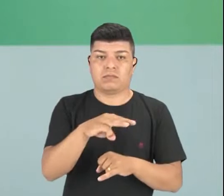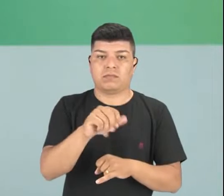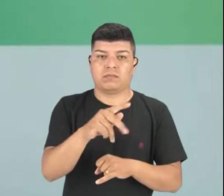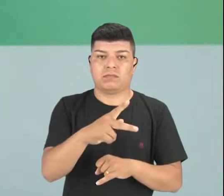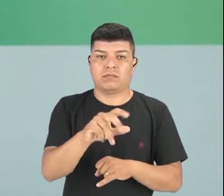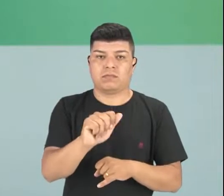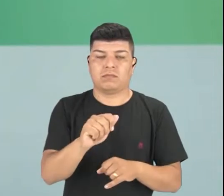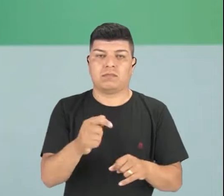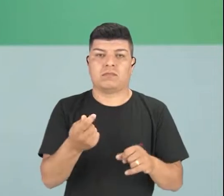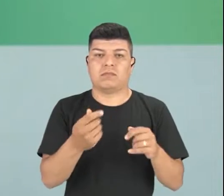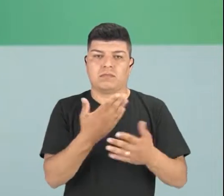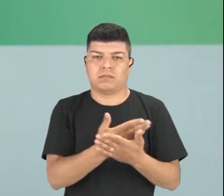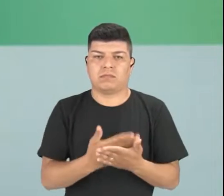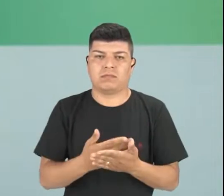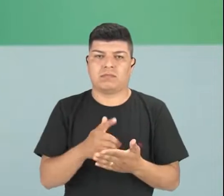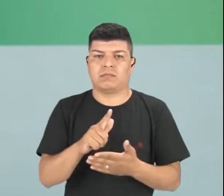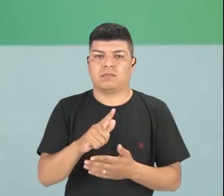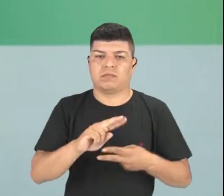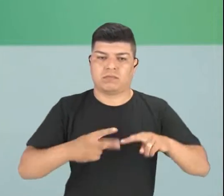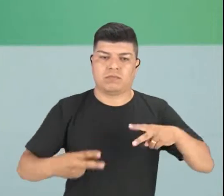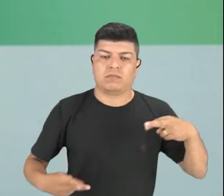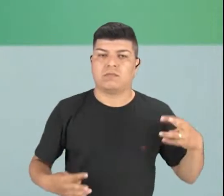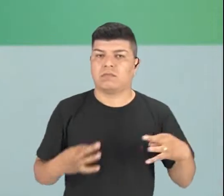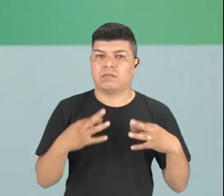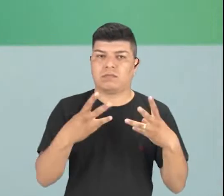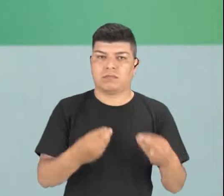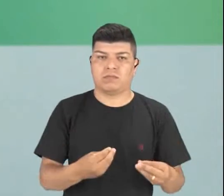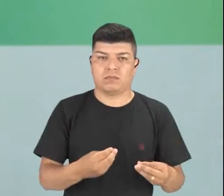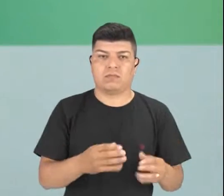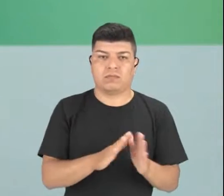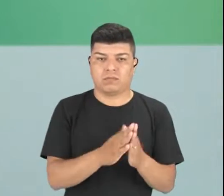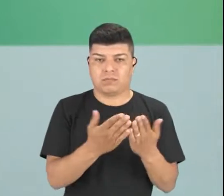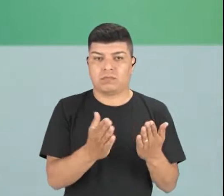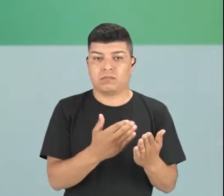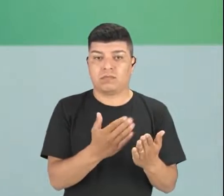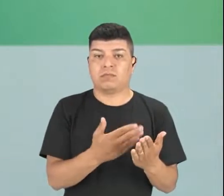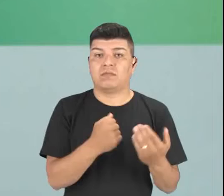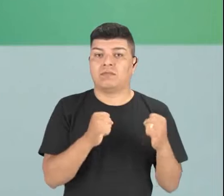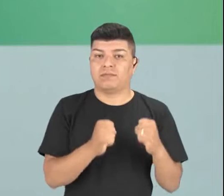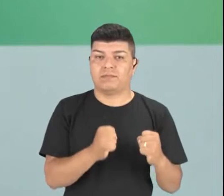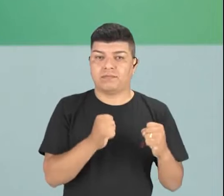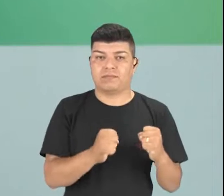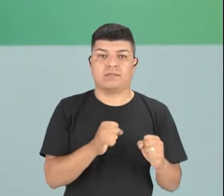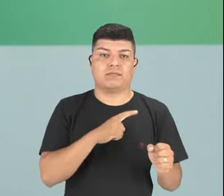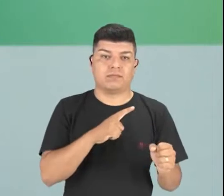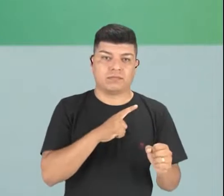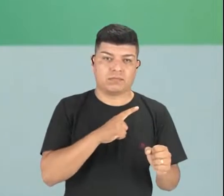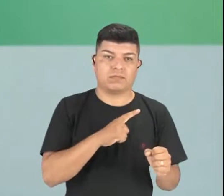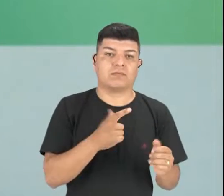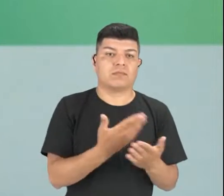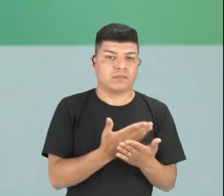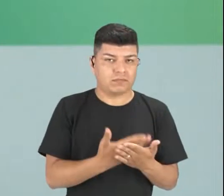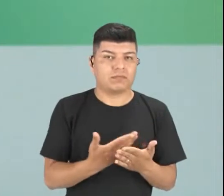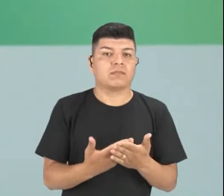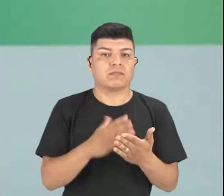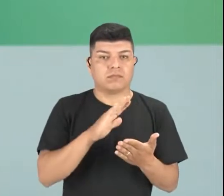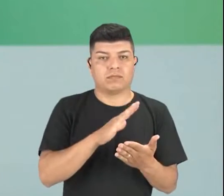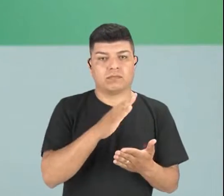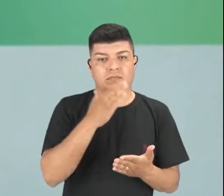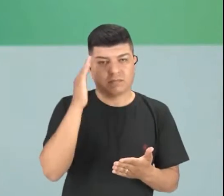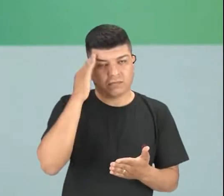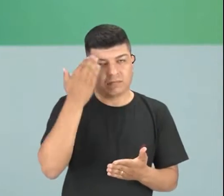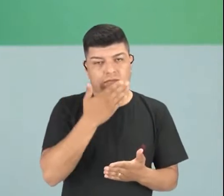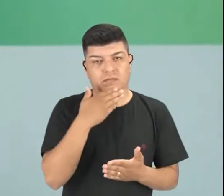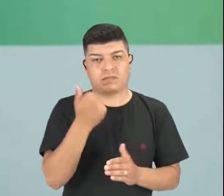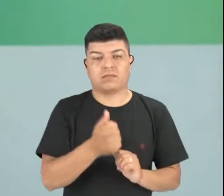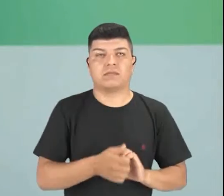genética, estudo de genética, termos de genética, ou no seu livro, você vai ter esses termos também para você estudar e compreender melhor,